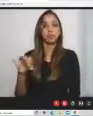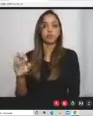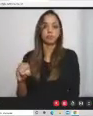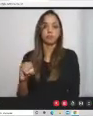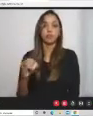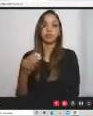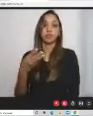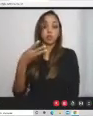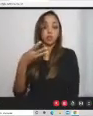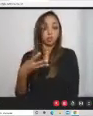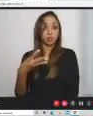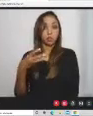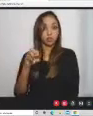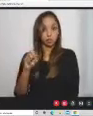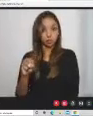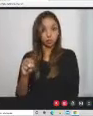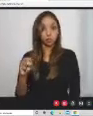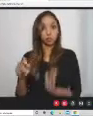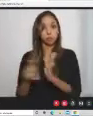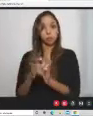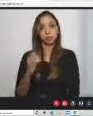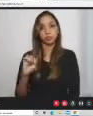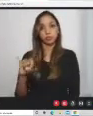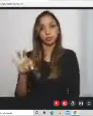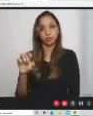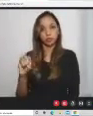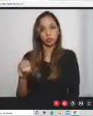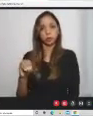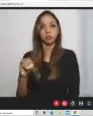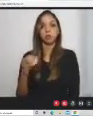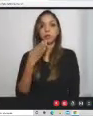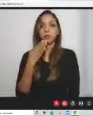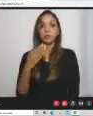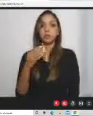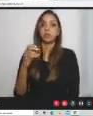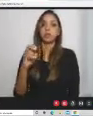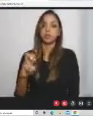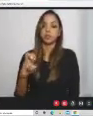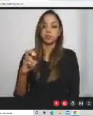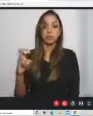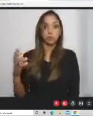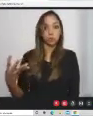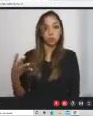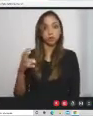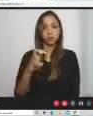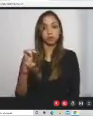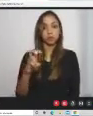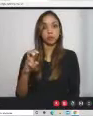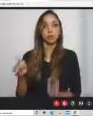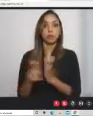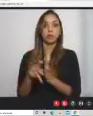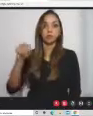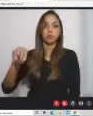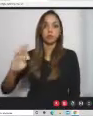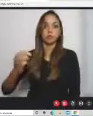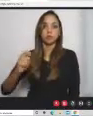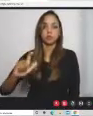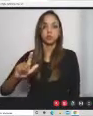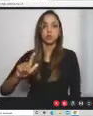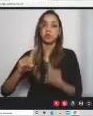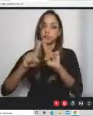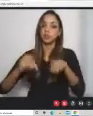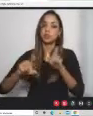038, da autoria do vereador Ítalo. Indicações número 054 e 055, do vereador Michel Borges. Projeto de lei